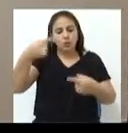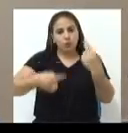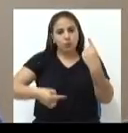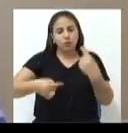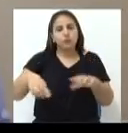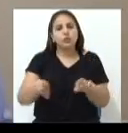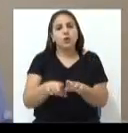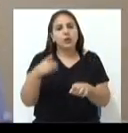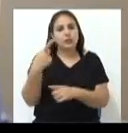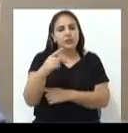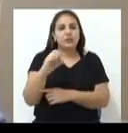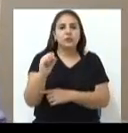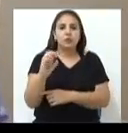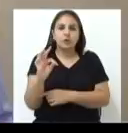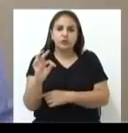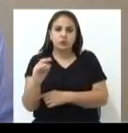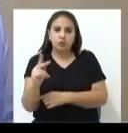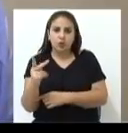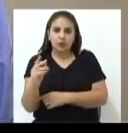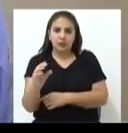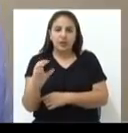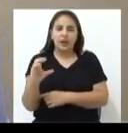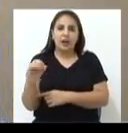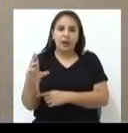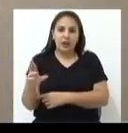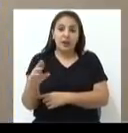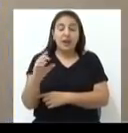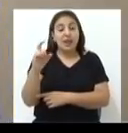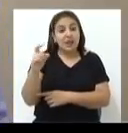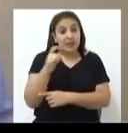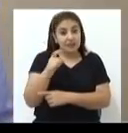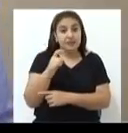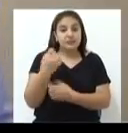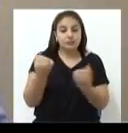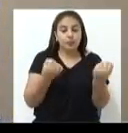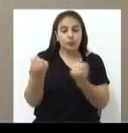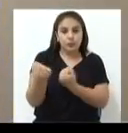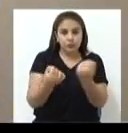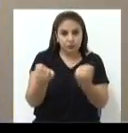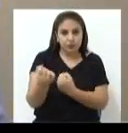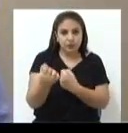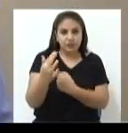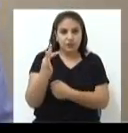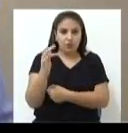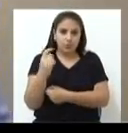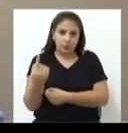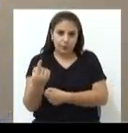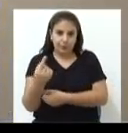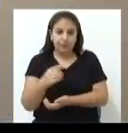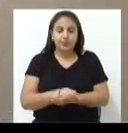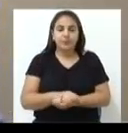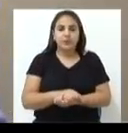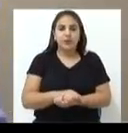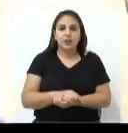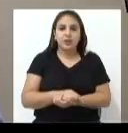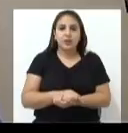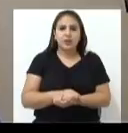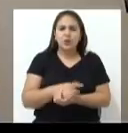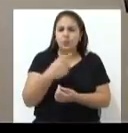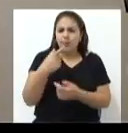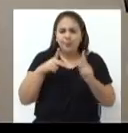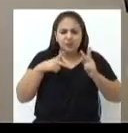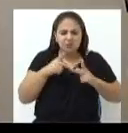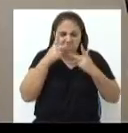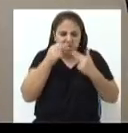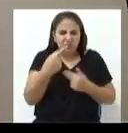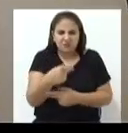Car com ex-pilotos de Fórmula 1. Então nós aqui para Passo Fundo ter um atleta, um piloto dessa modalidade, para nós é